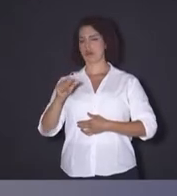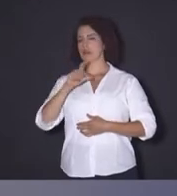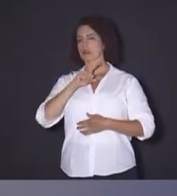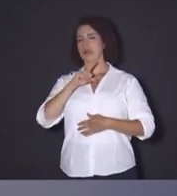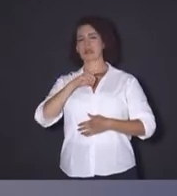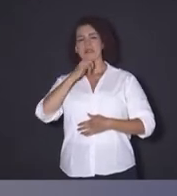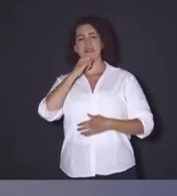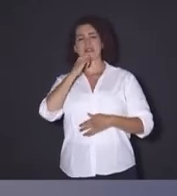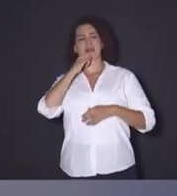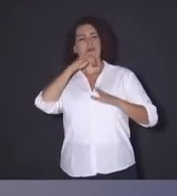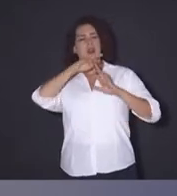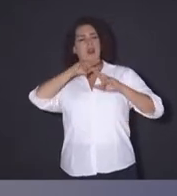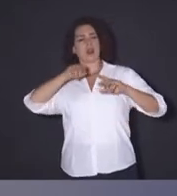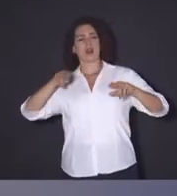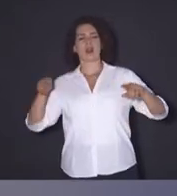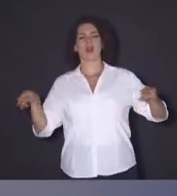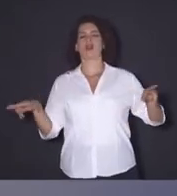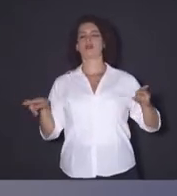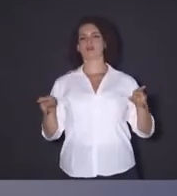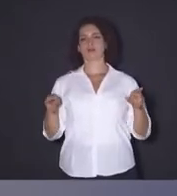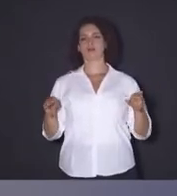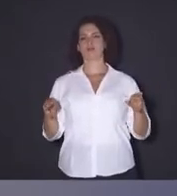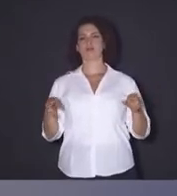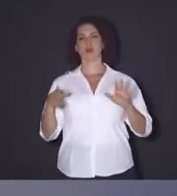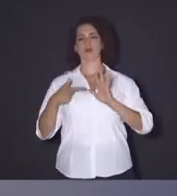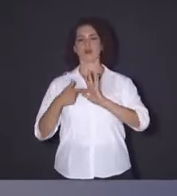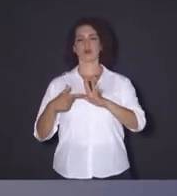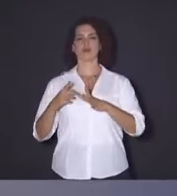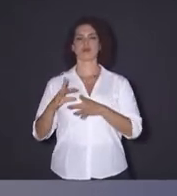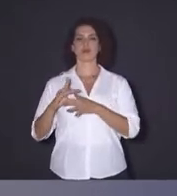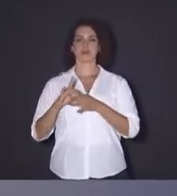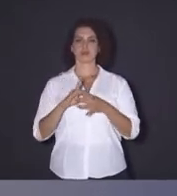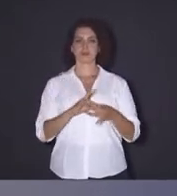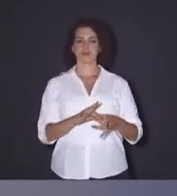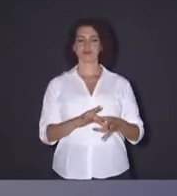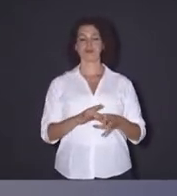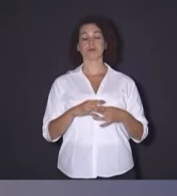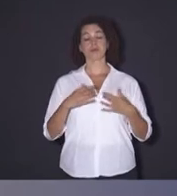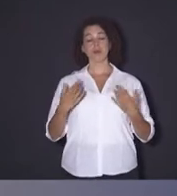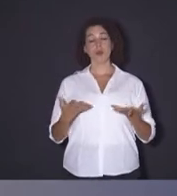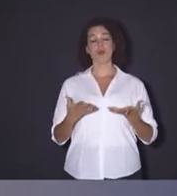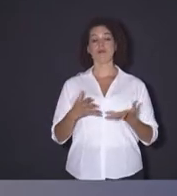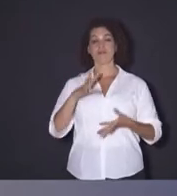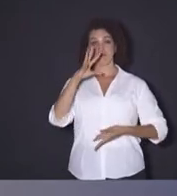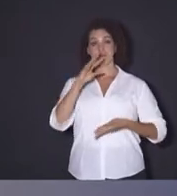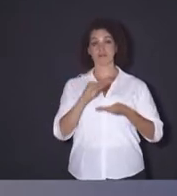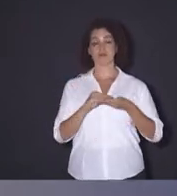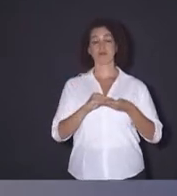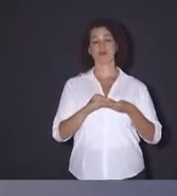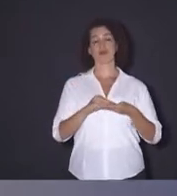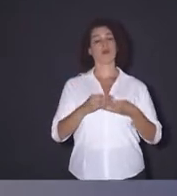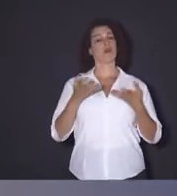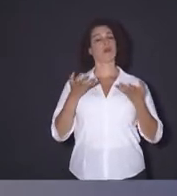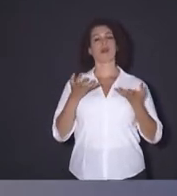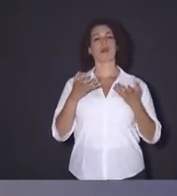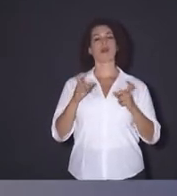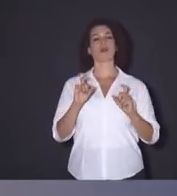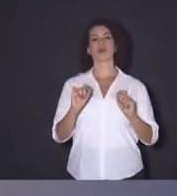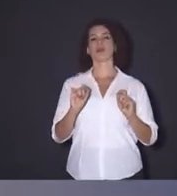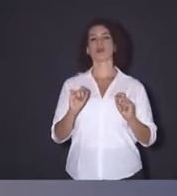ilustrar exatamente esse contexto. E como uma reflexão final, eu queria exatamente colocar